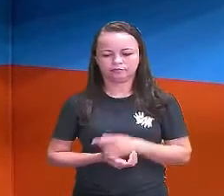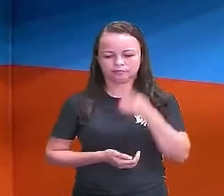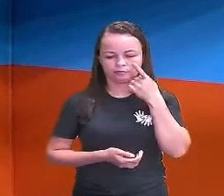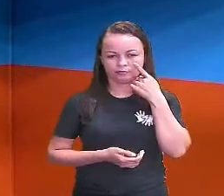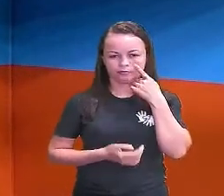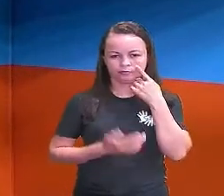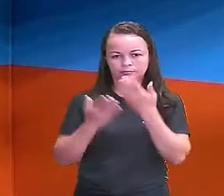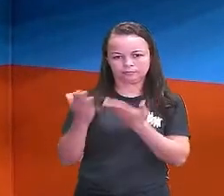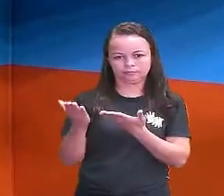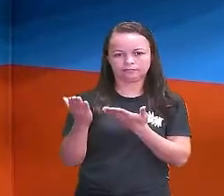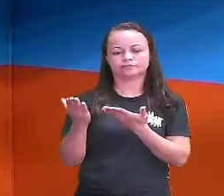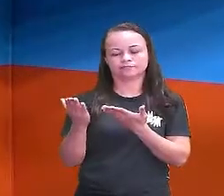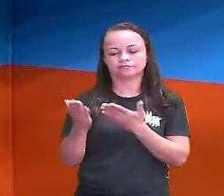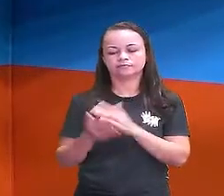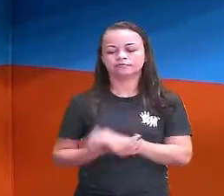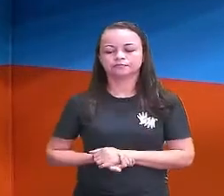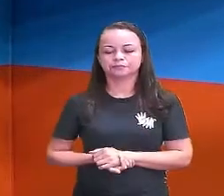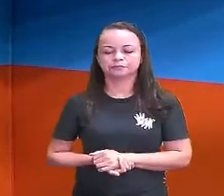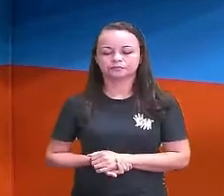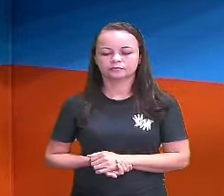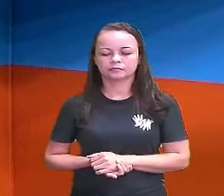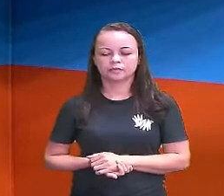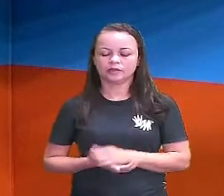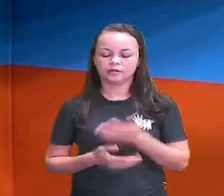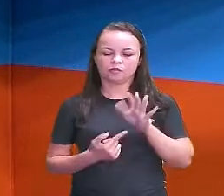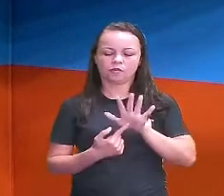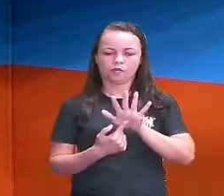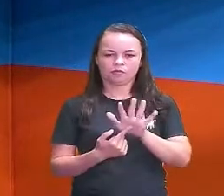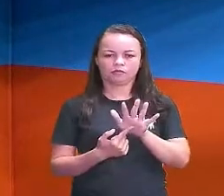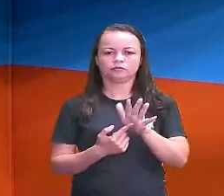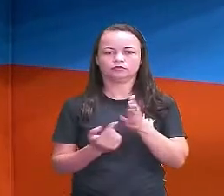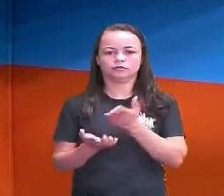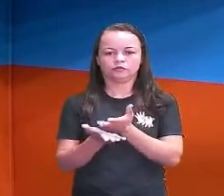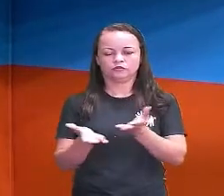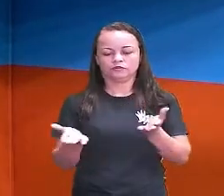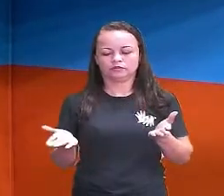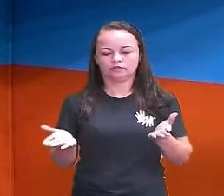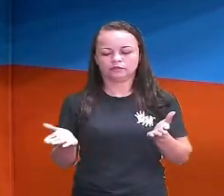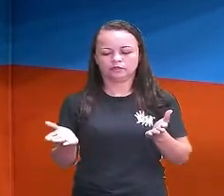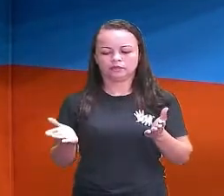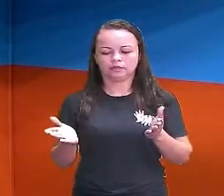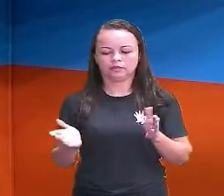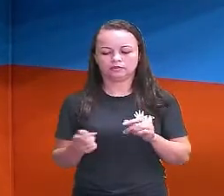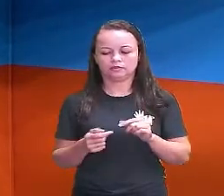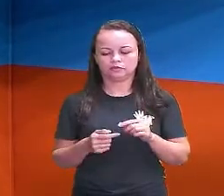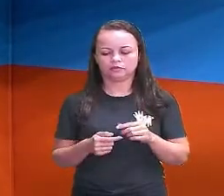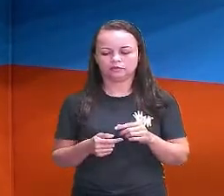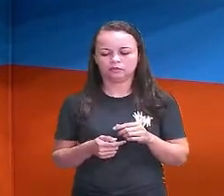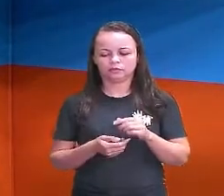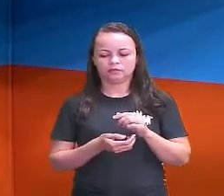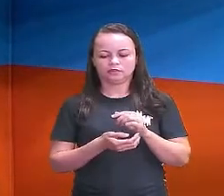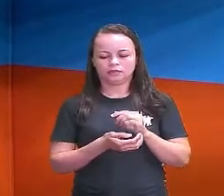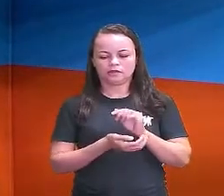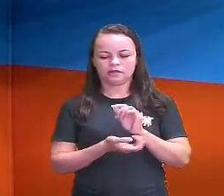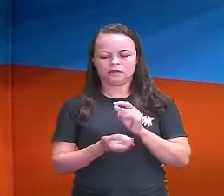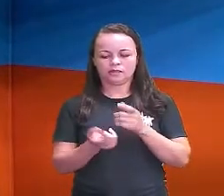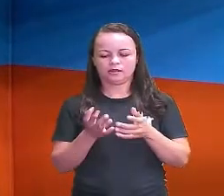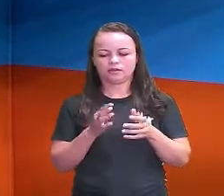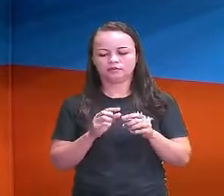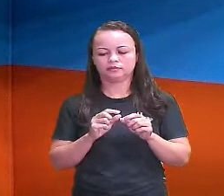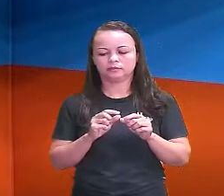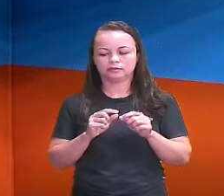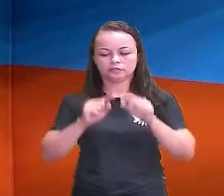ângulos internos retos. E aí eu trouxe para você, aqui são retângulos, tá? E aqui também